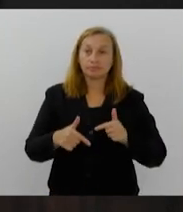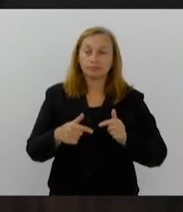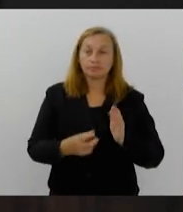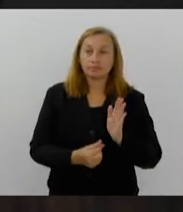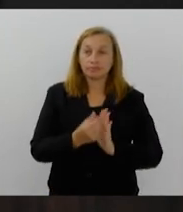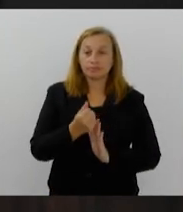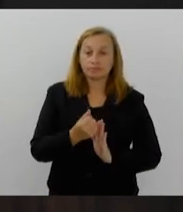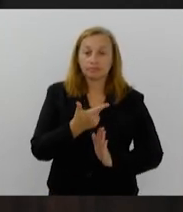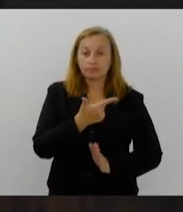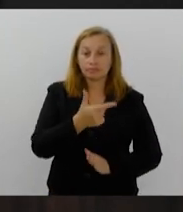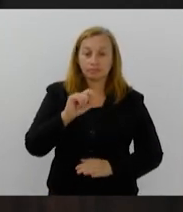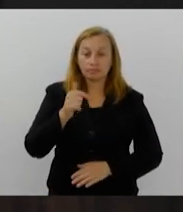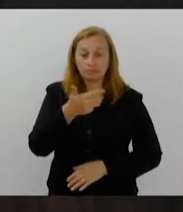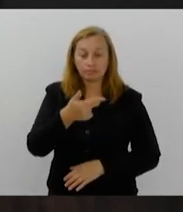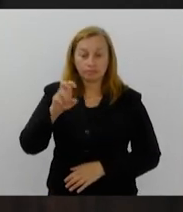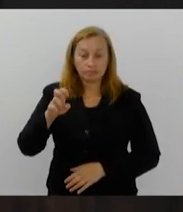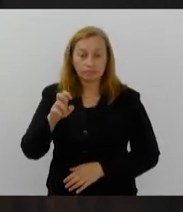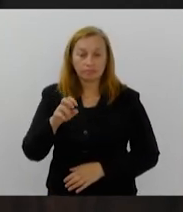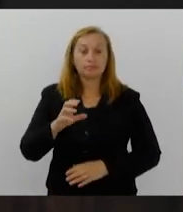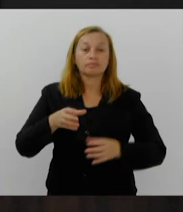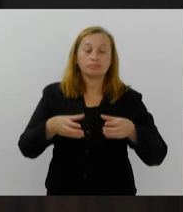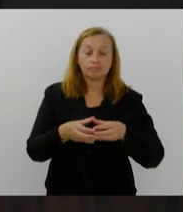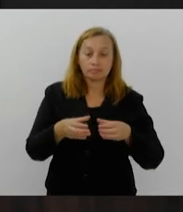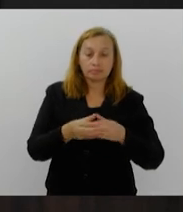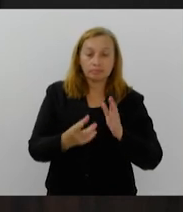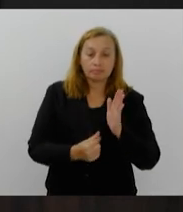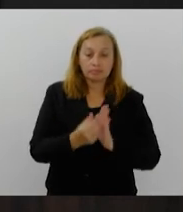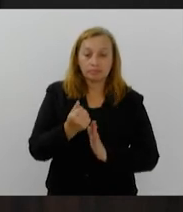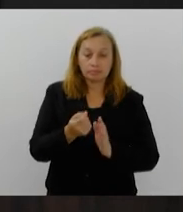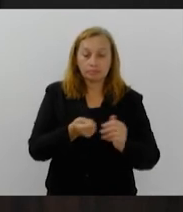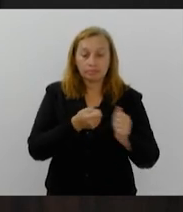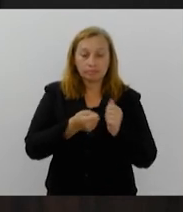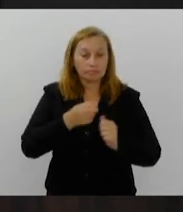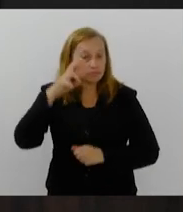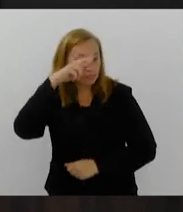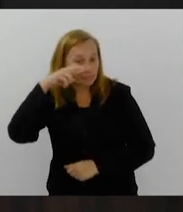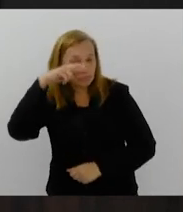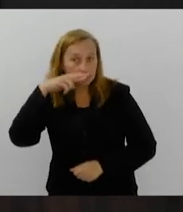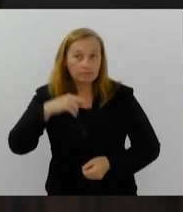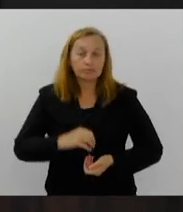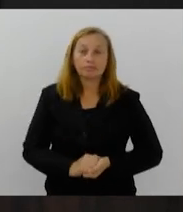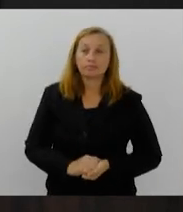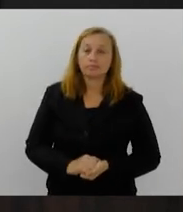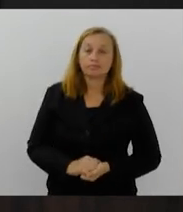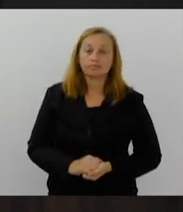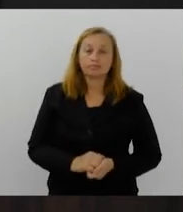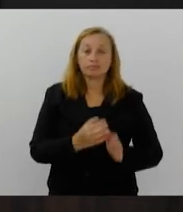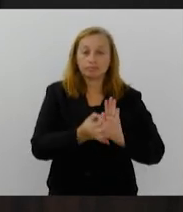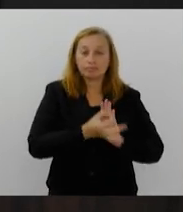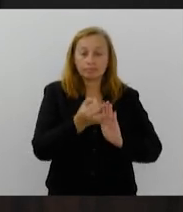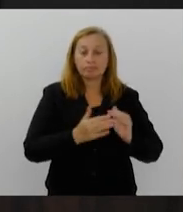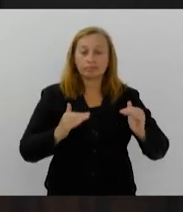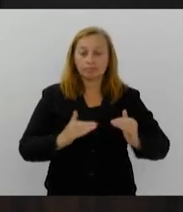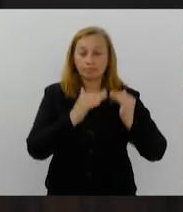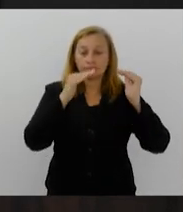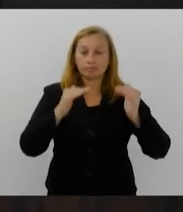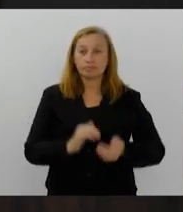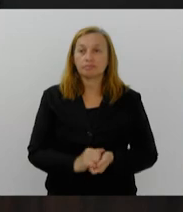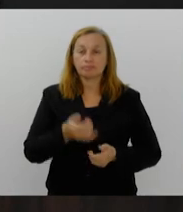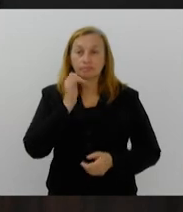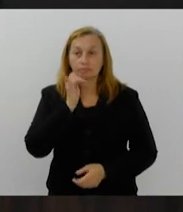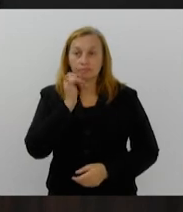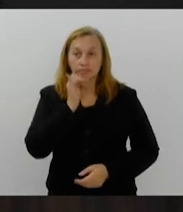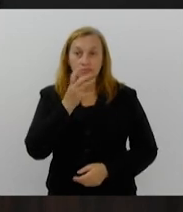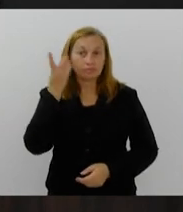2025. Parecer da Comissão de Orçamento, Finanças, Fiscalização Financeira e Controle, favorável.